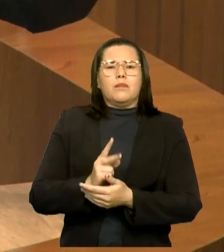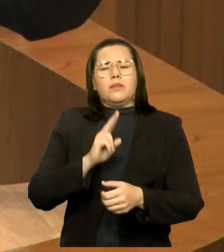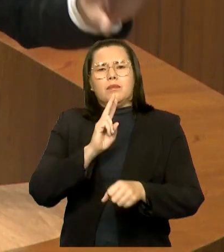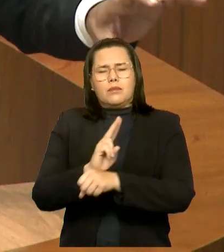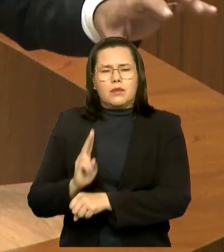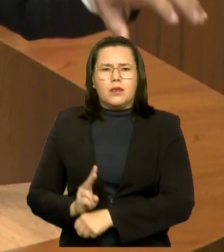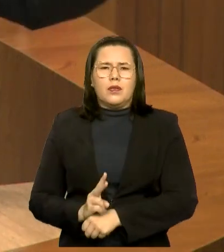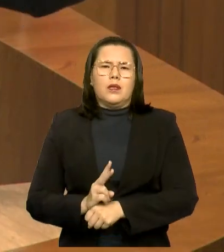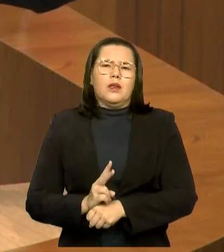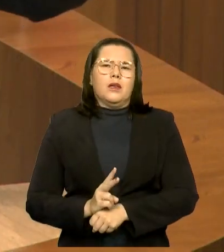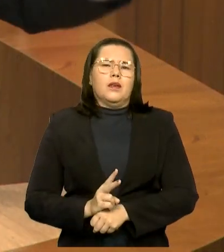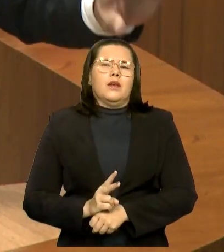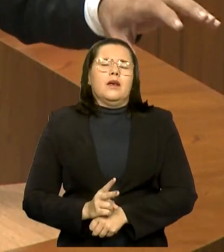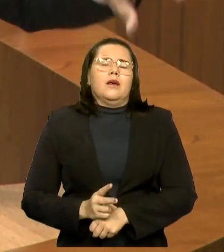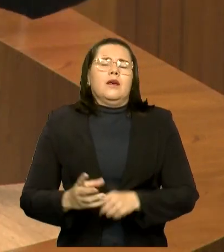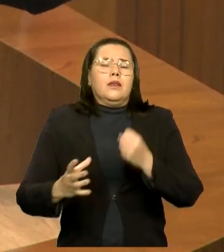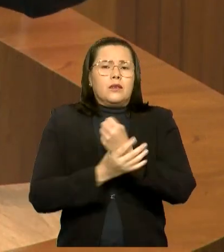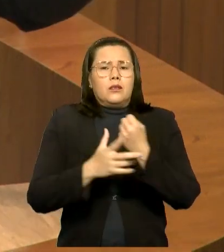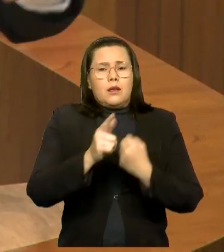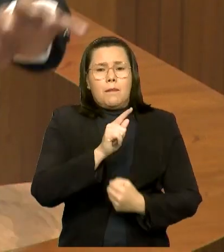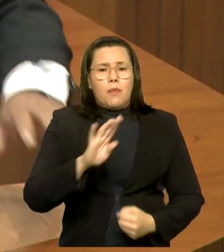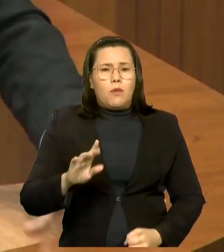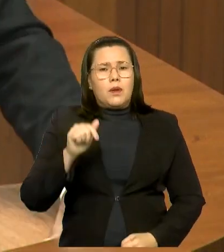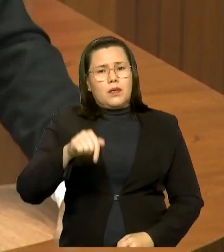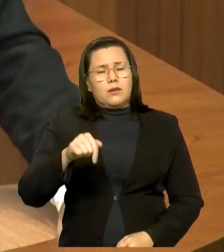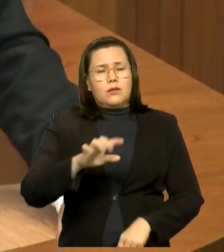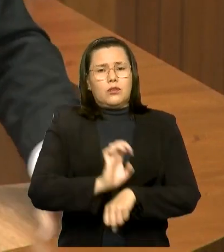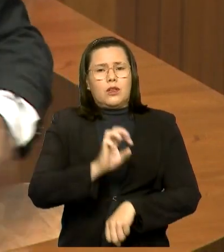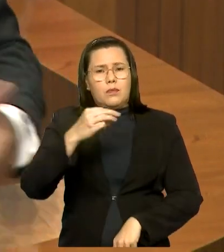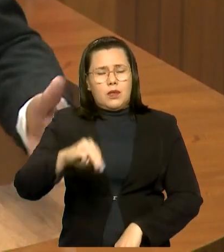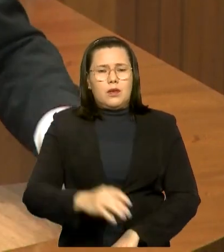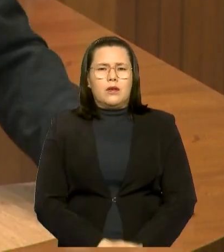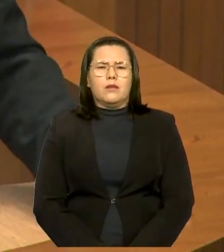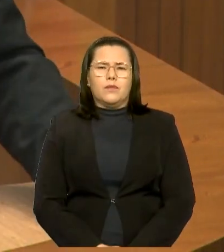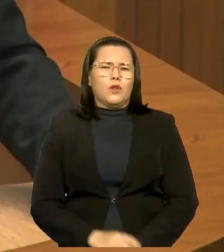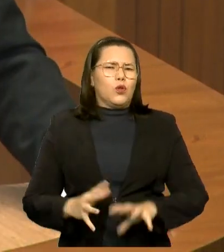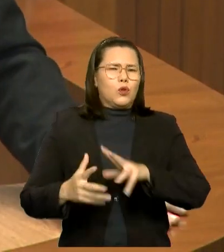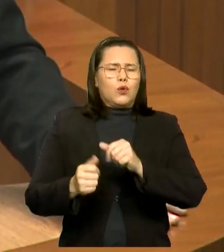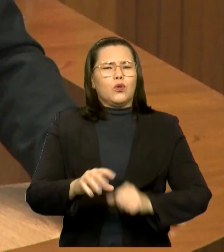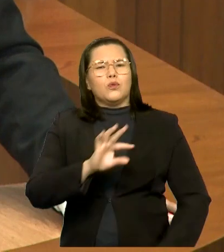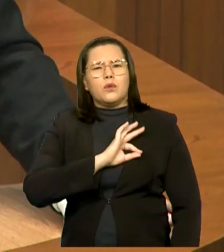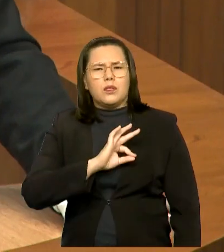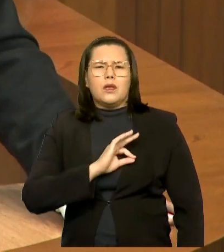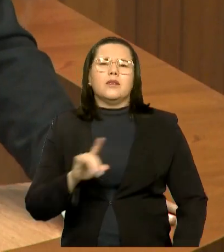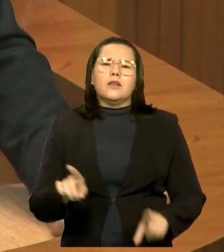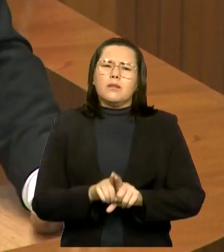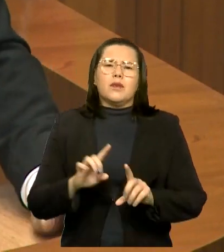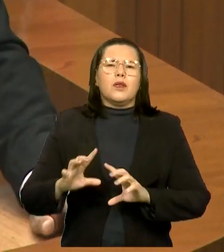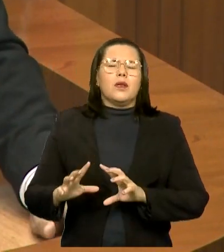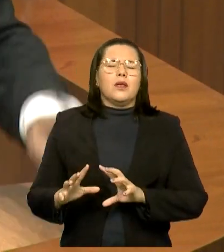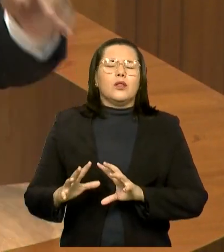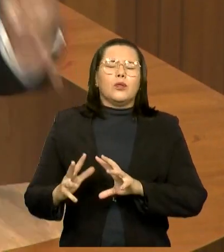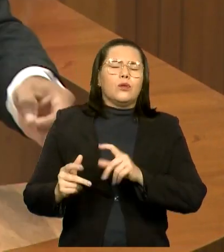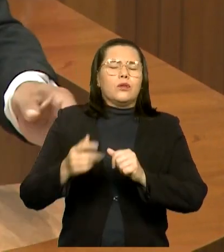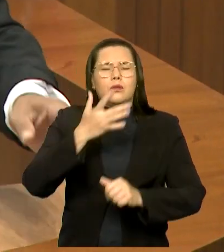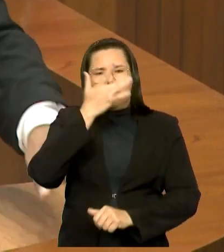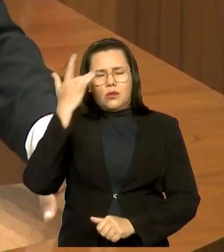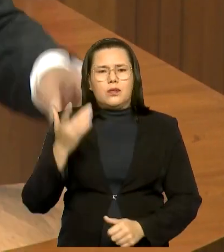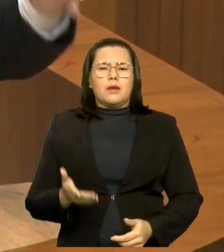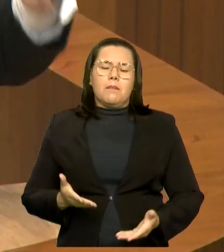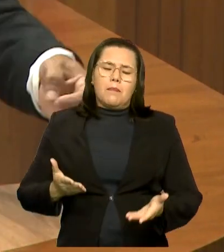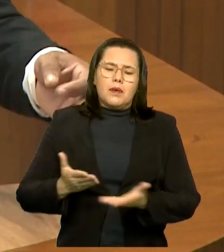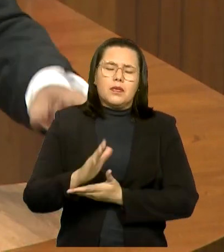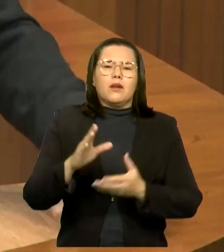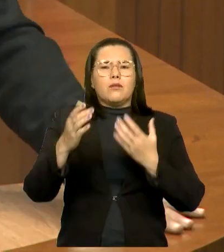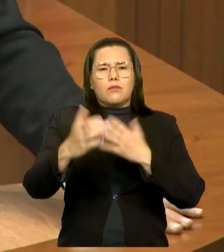defendo os nossos policiais, defendo os nossos delegados, nossos agentes de segurança pública e defendo também a nomeação dos aprovados, que com certeza teremos mais